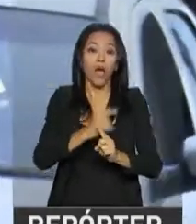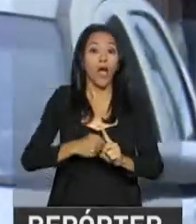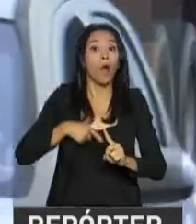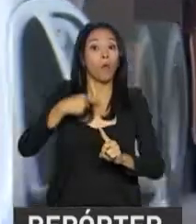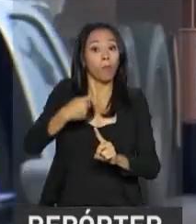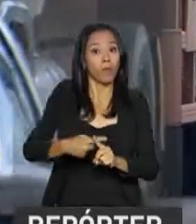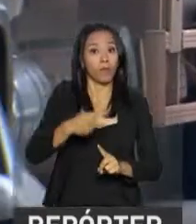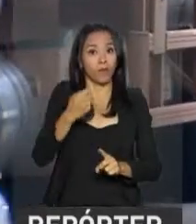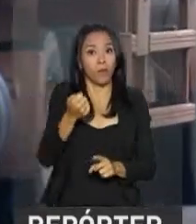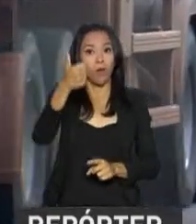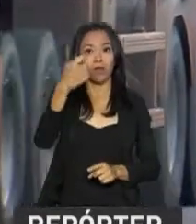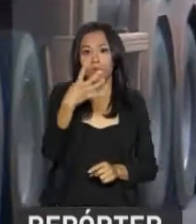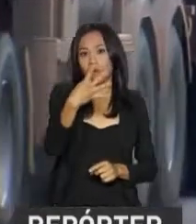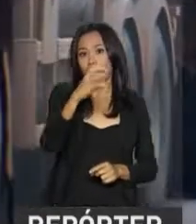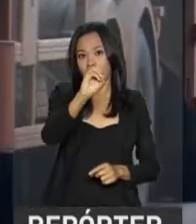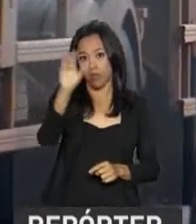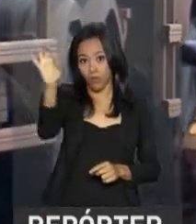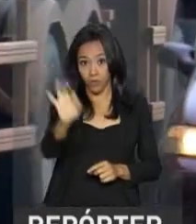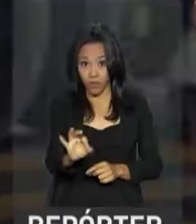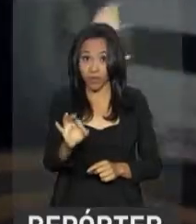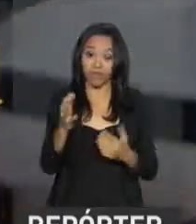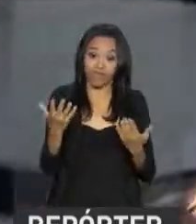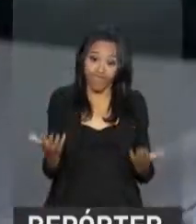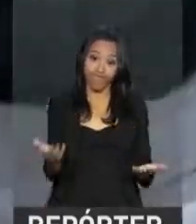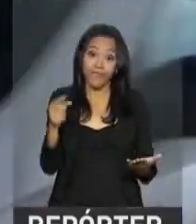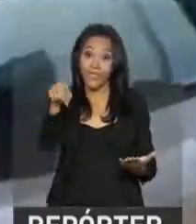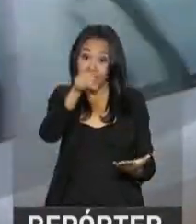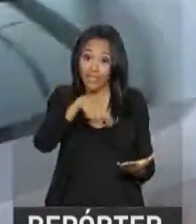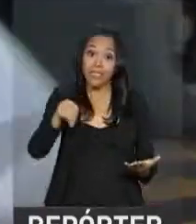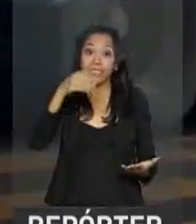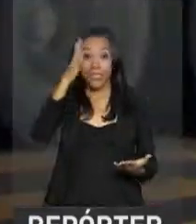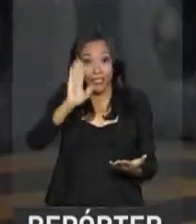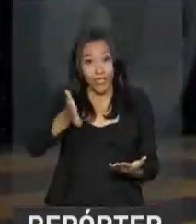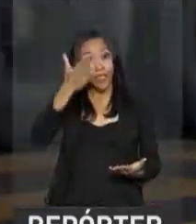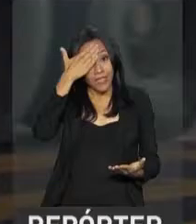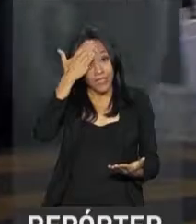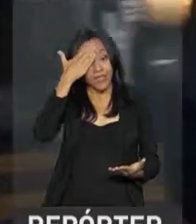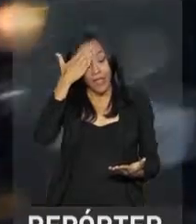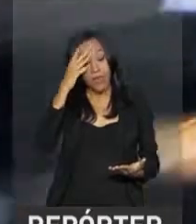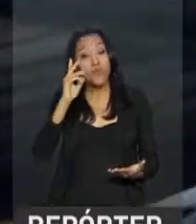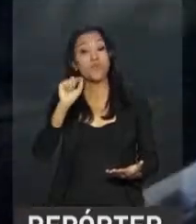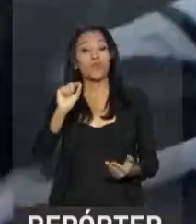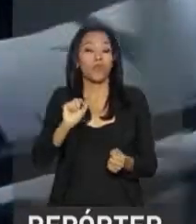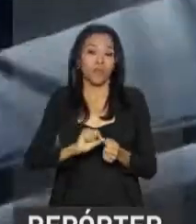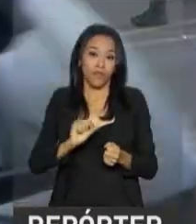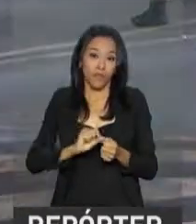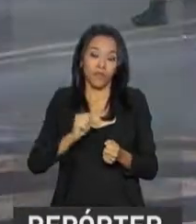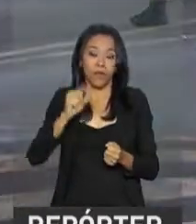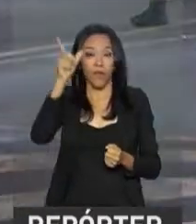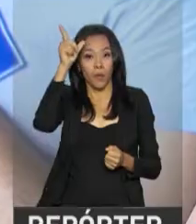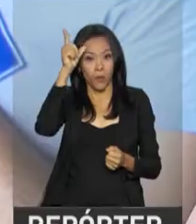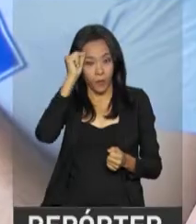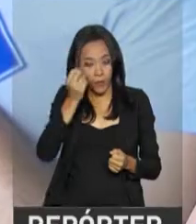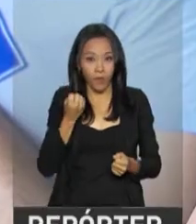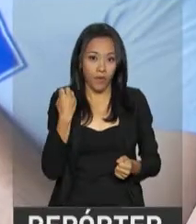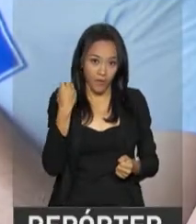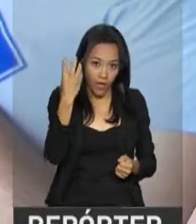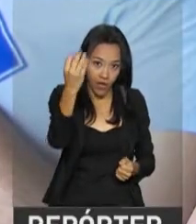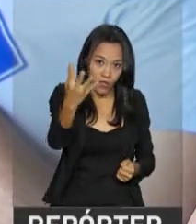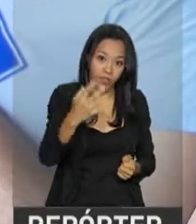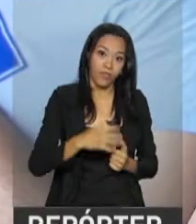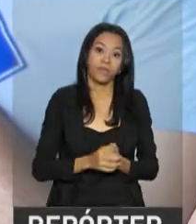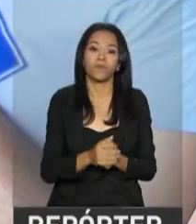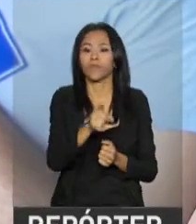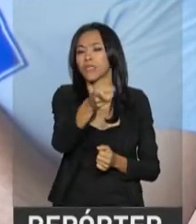40% pelo menos na teoria os motoristas já sabem direitinho o que fazer para ter uma viagem tranquila tentar sempre